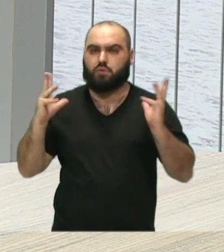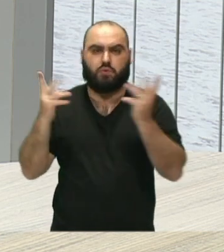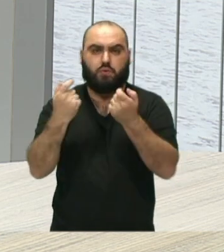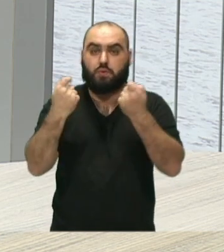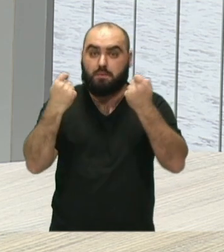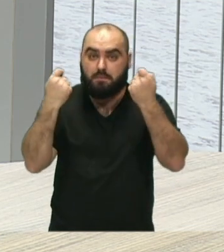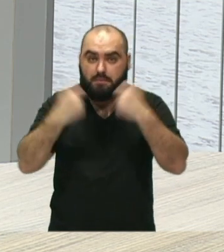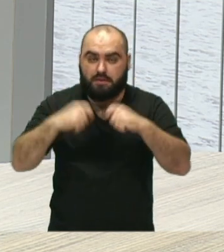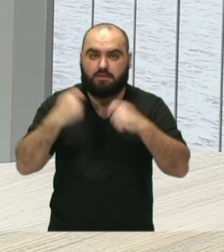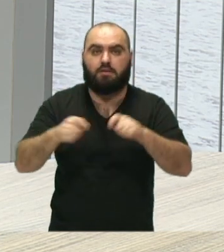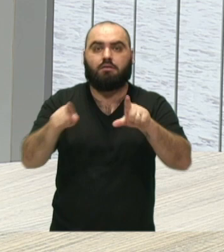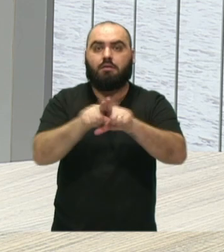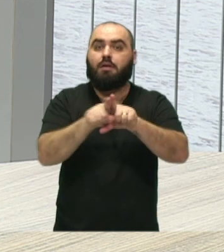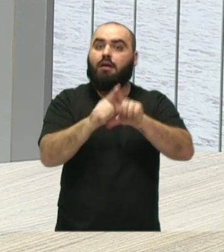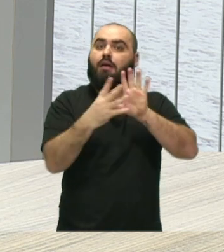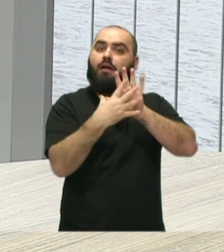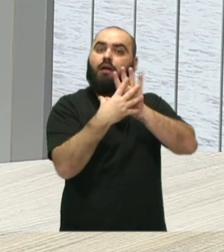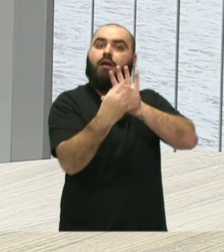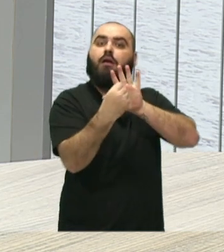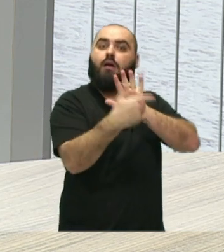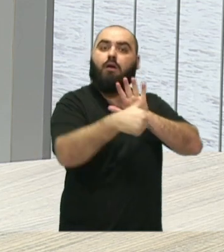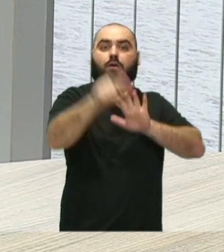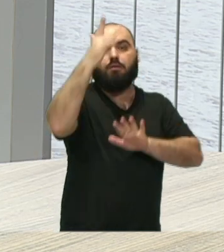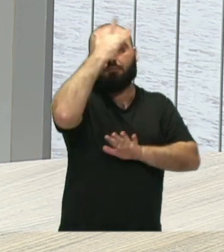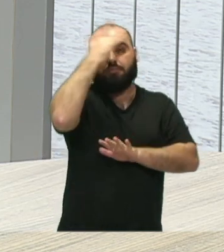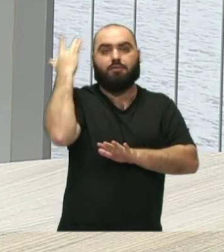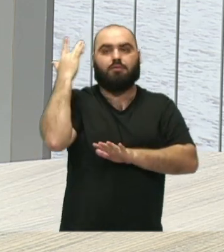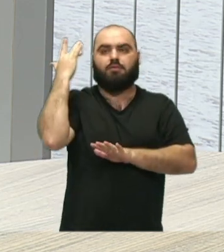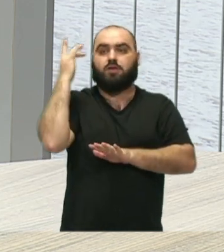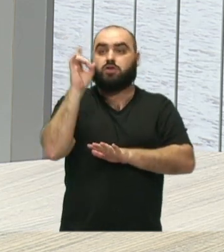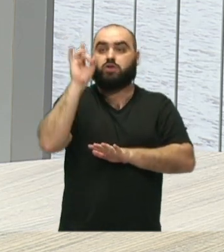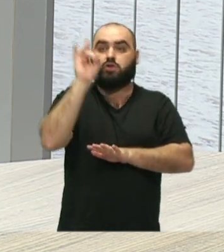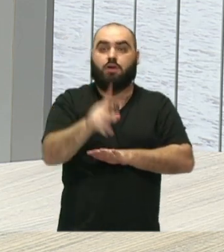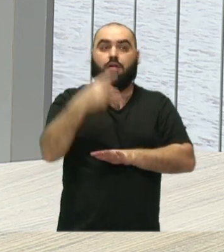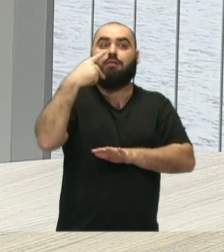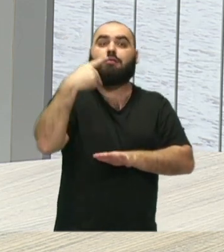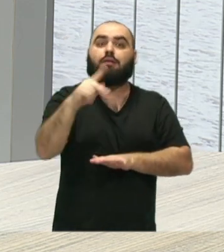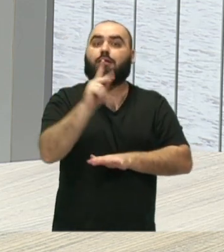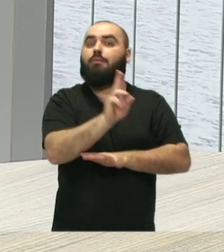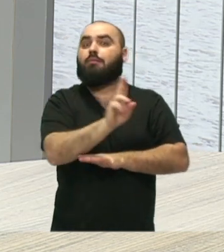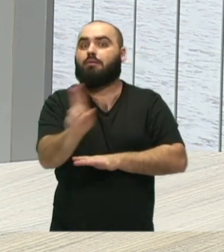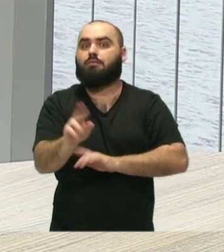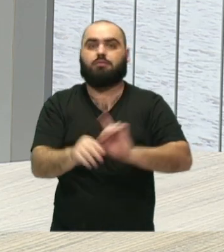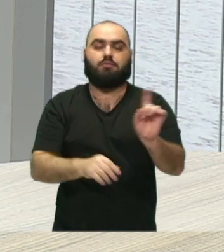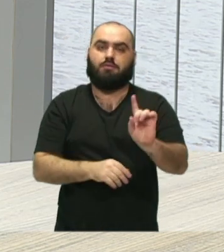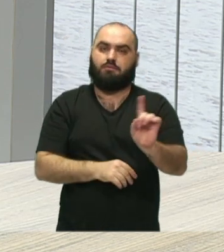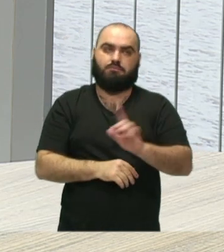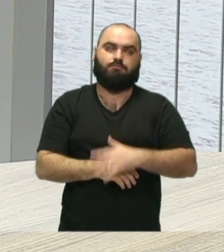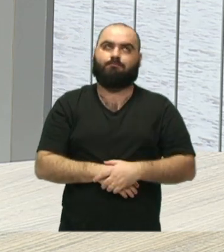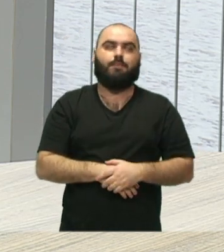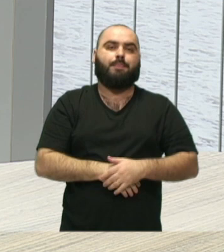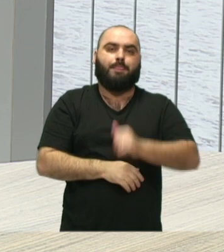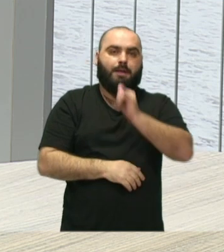ainda o exemplo para os outros. E você também não leva só o seu nome. Quando eu dirigi